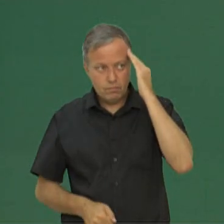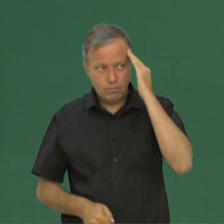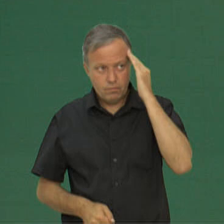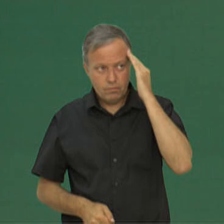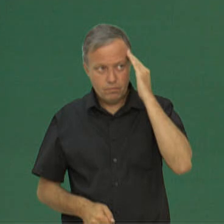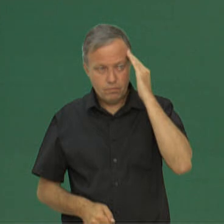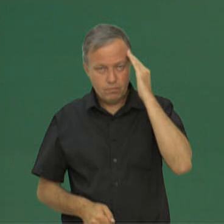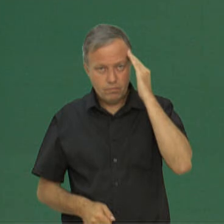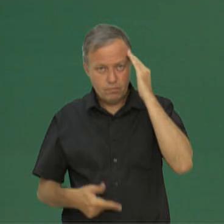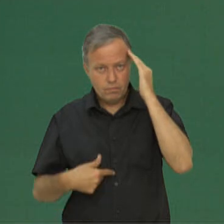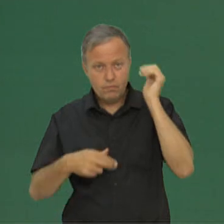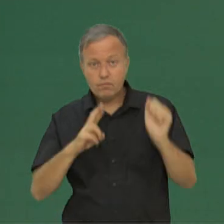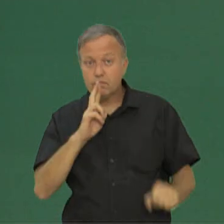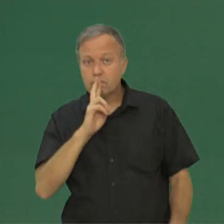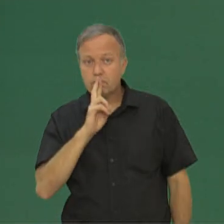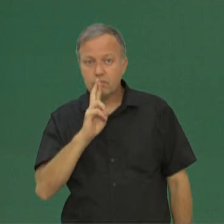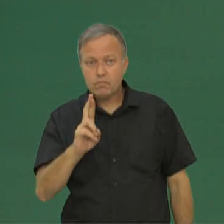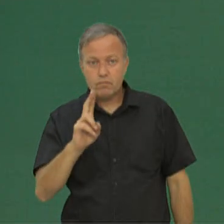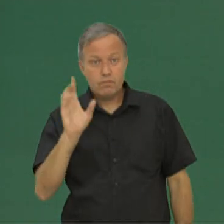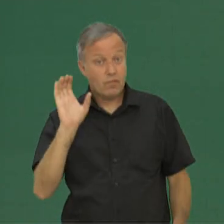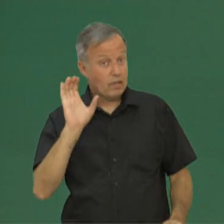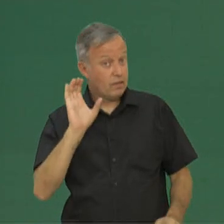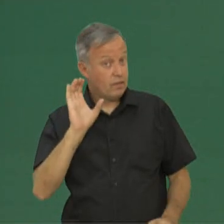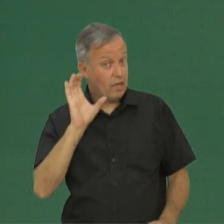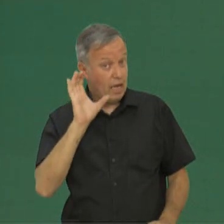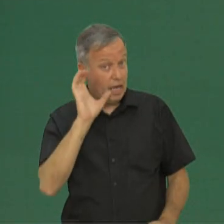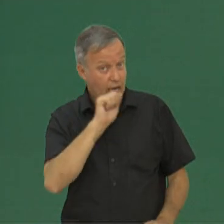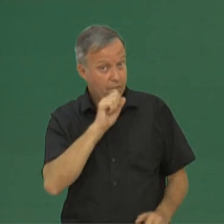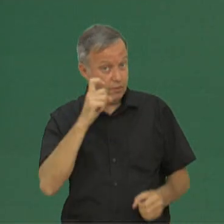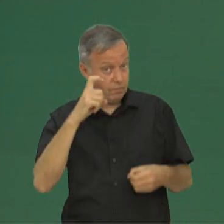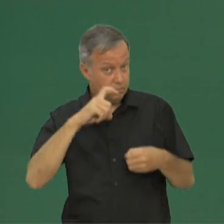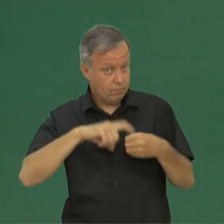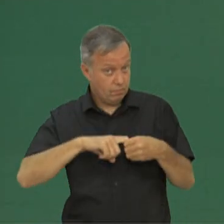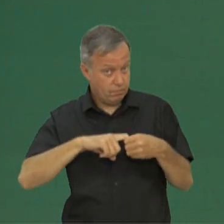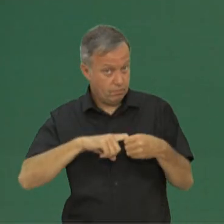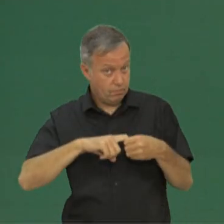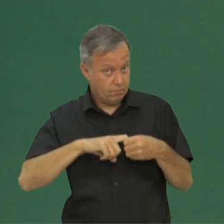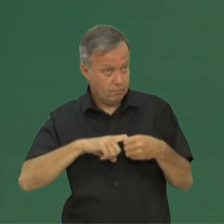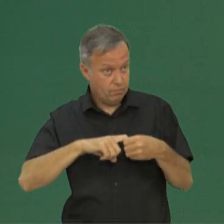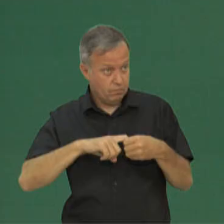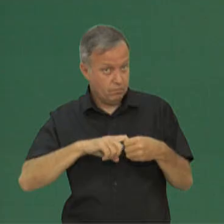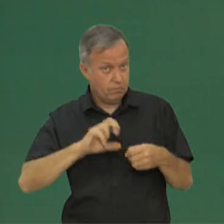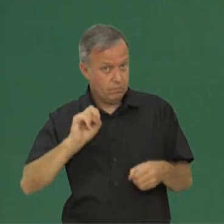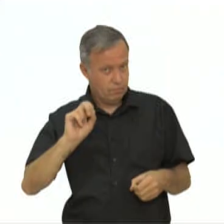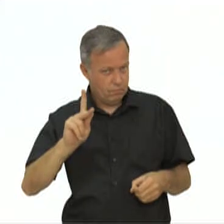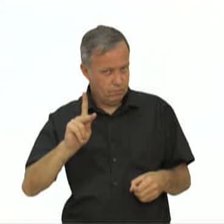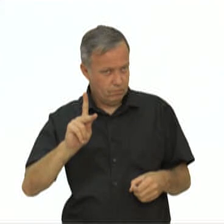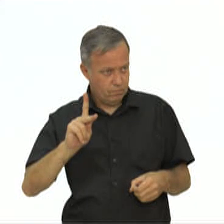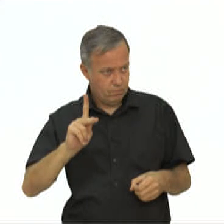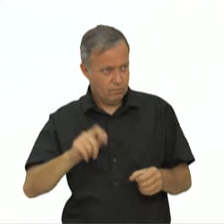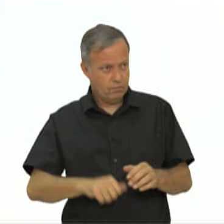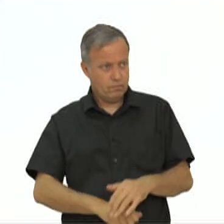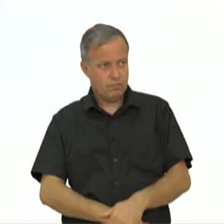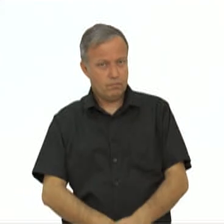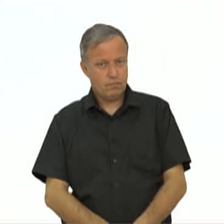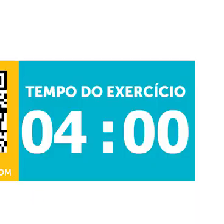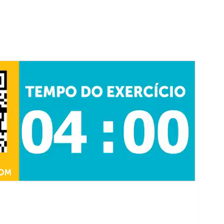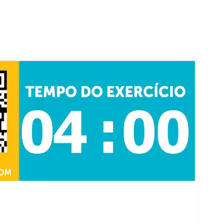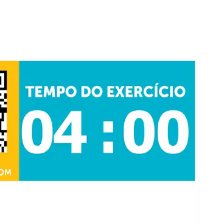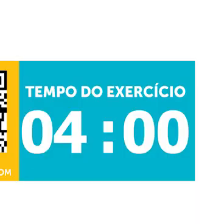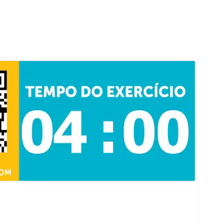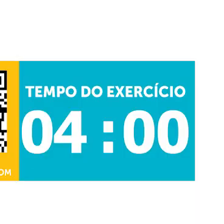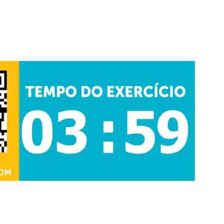daí você responde e eu já volto com vocês para ver qual é a alternativa correta. Até mais!